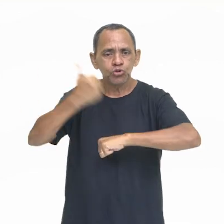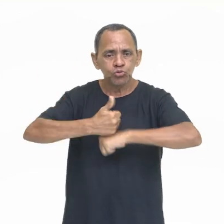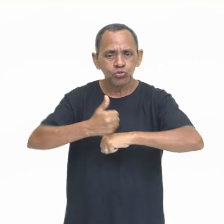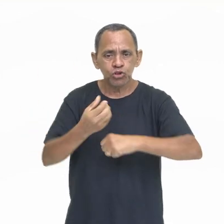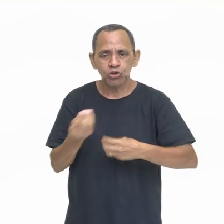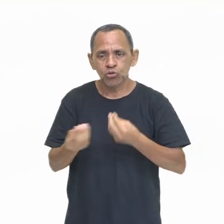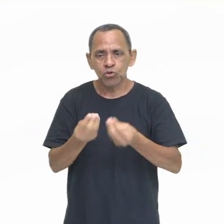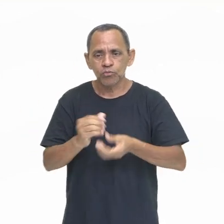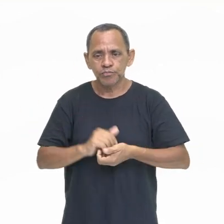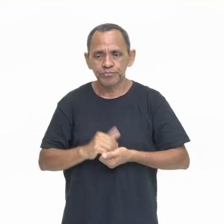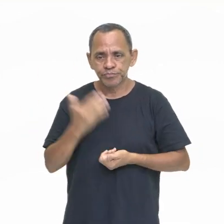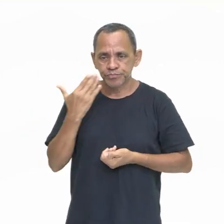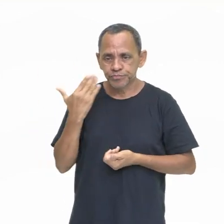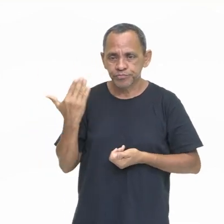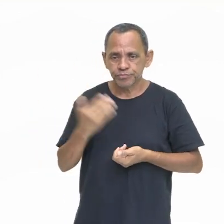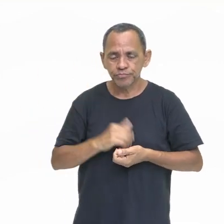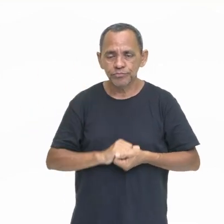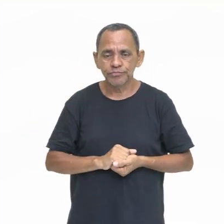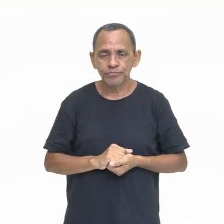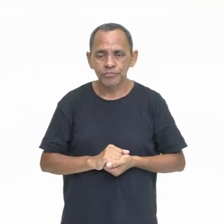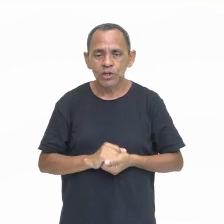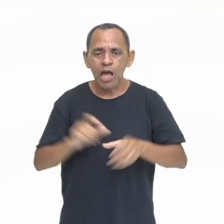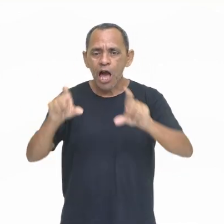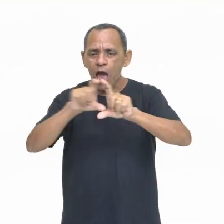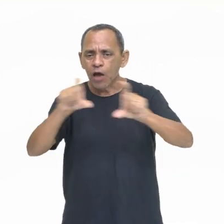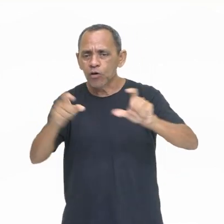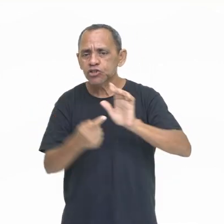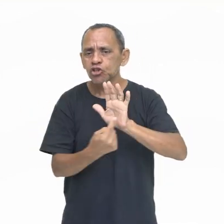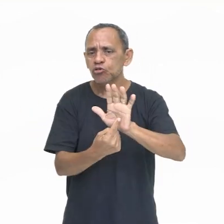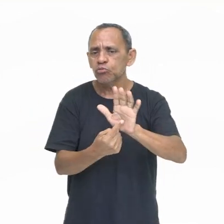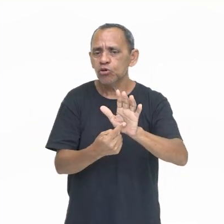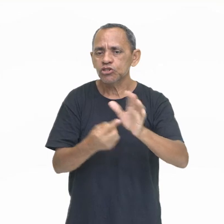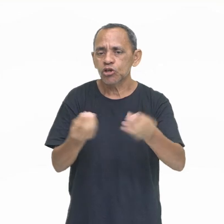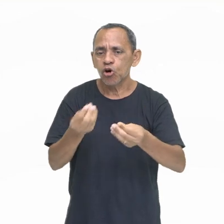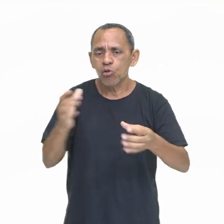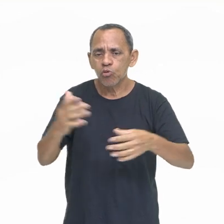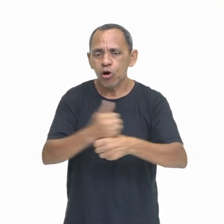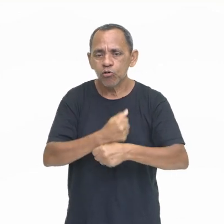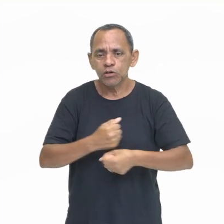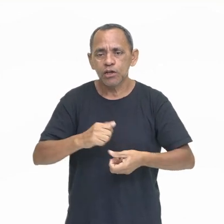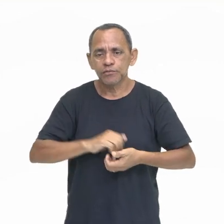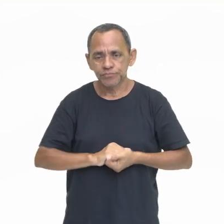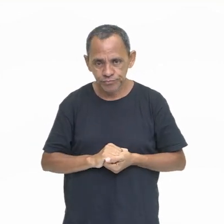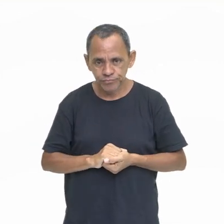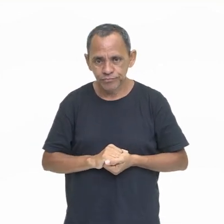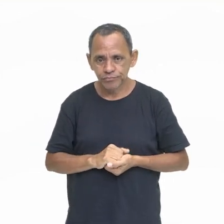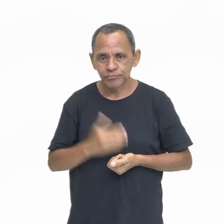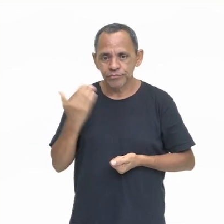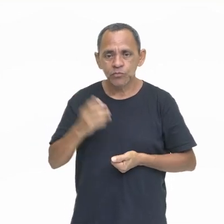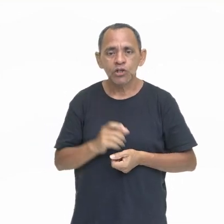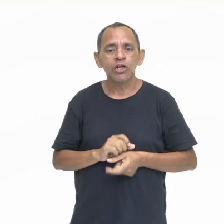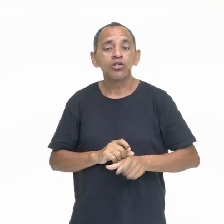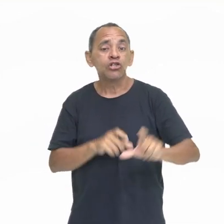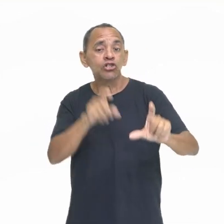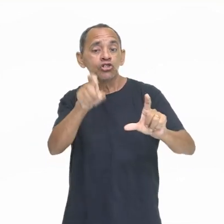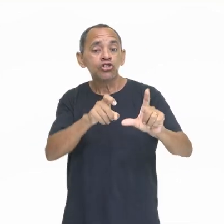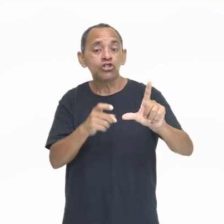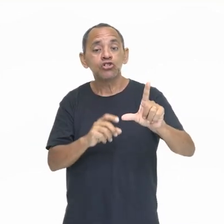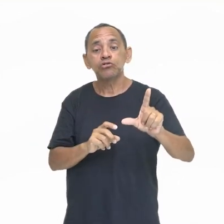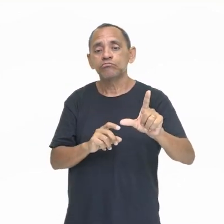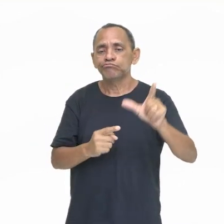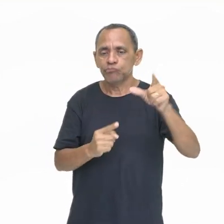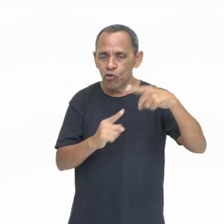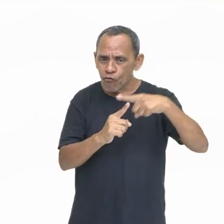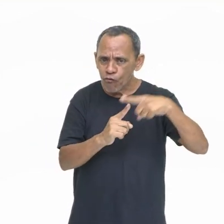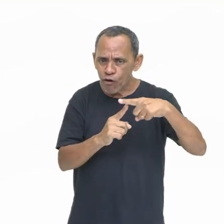4. E aí temos aí o nosso cálculo. X do vértice menos 16 dividido por 2 vezes menos 4. E